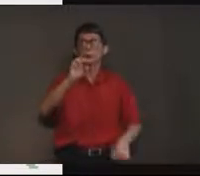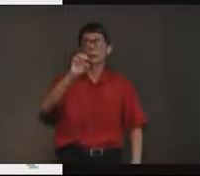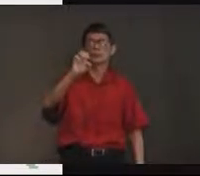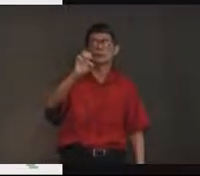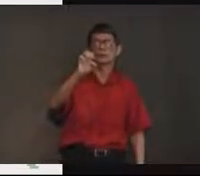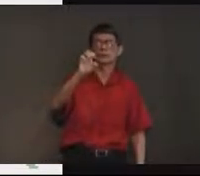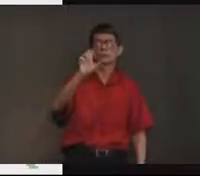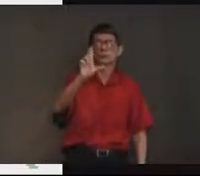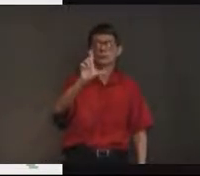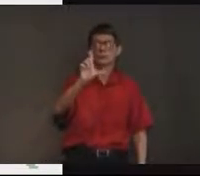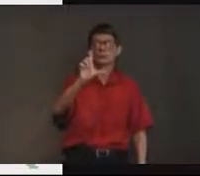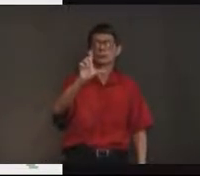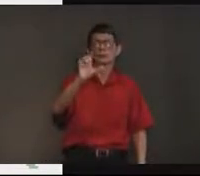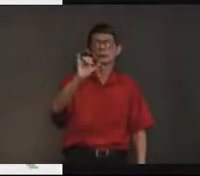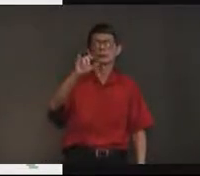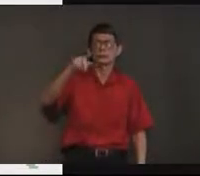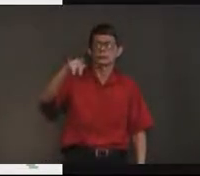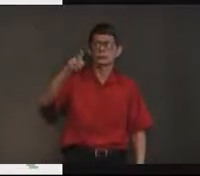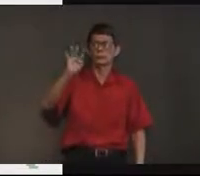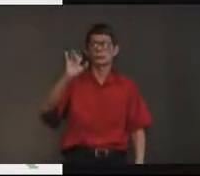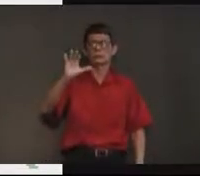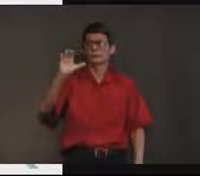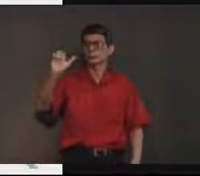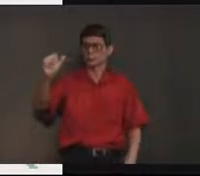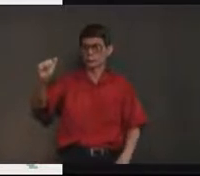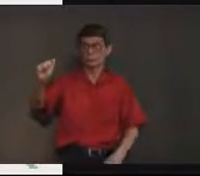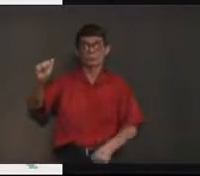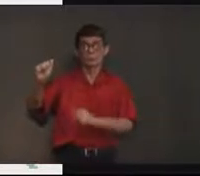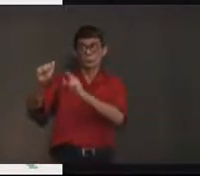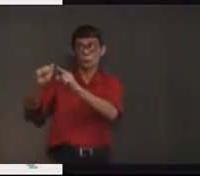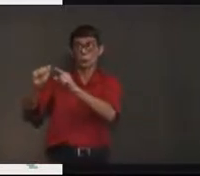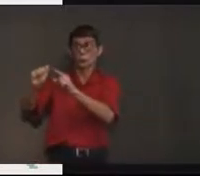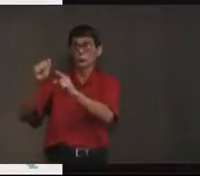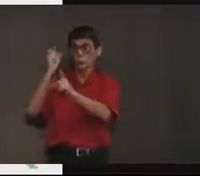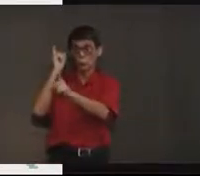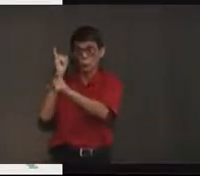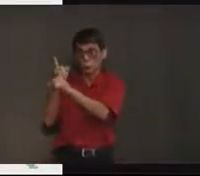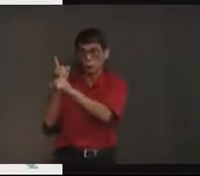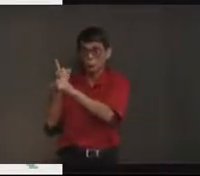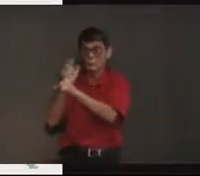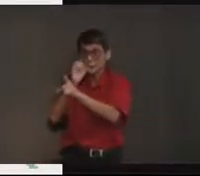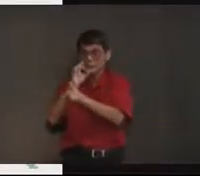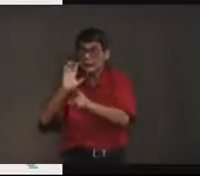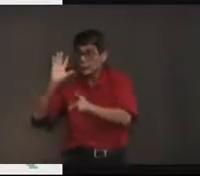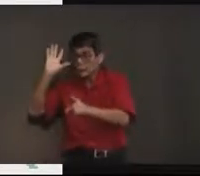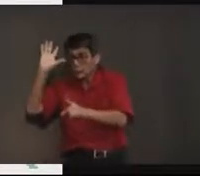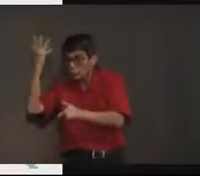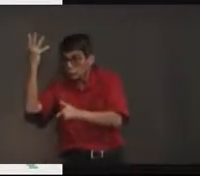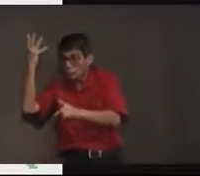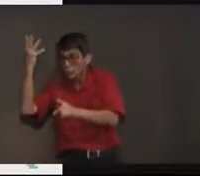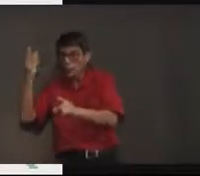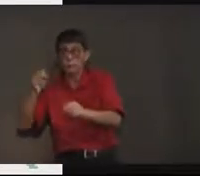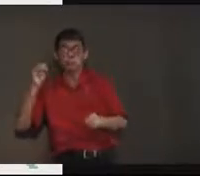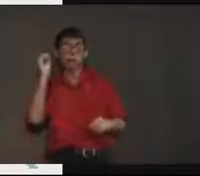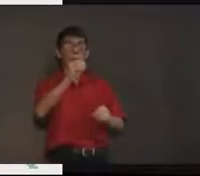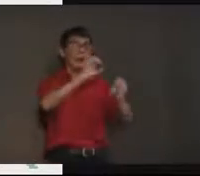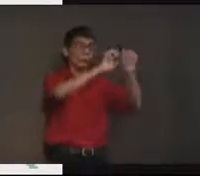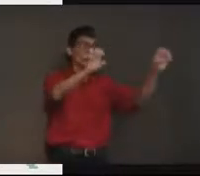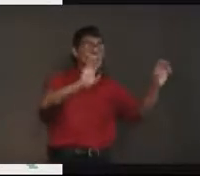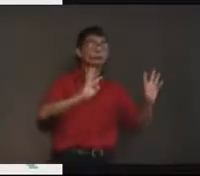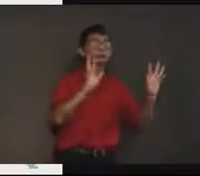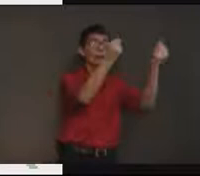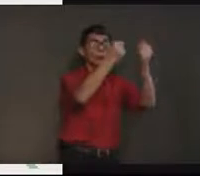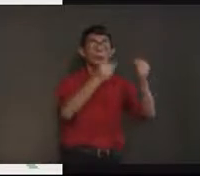chega numa equação ele tica em termos de U E se você consegue resolver essa equação Você joga na geral e você